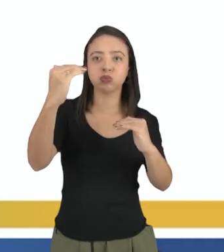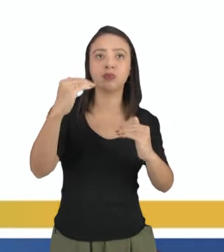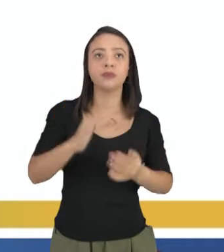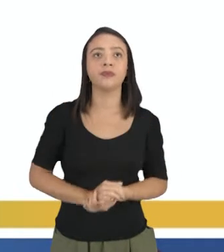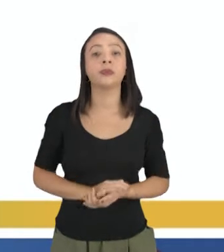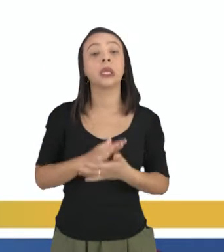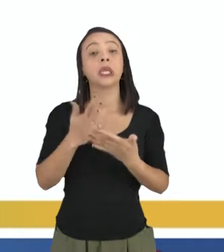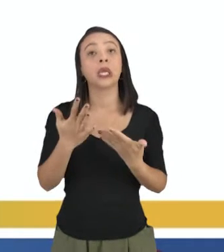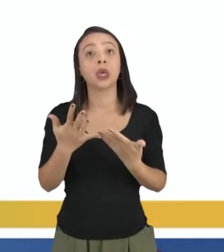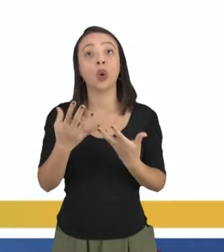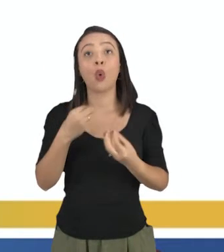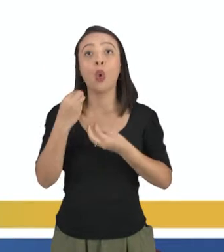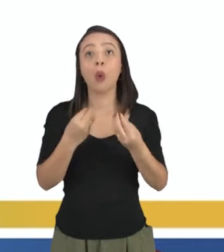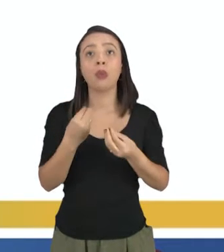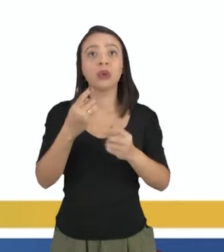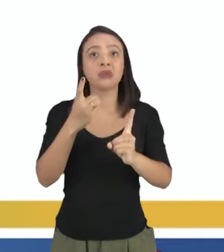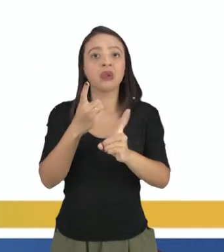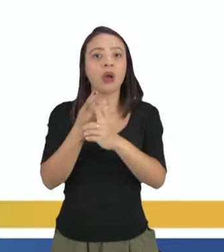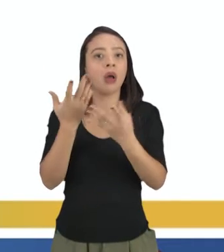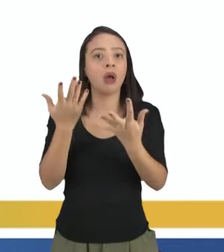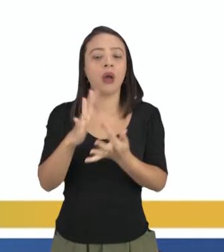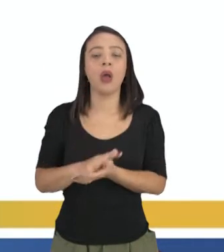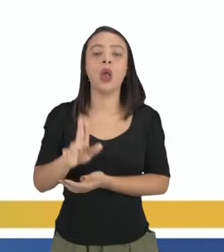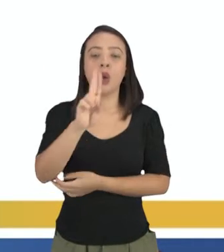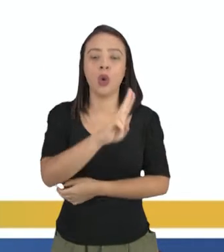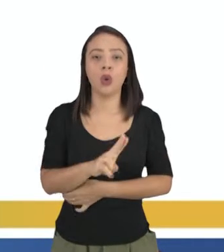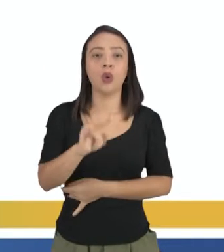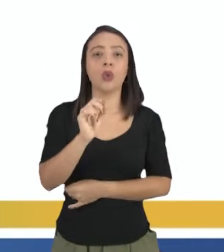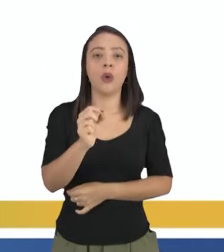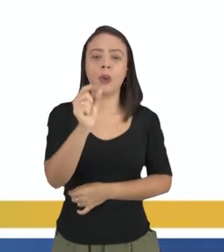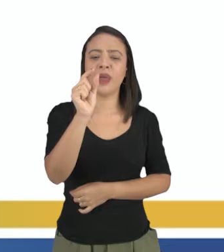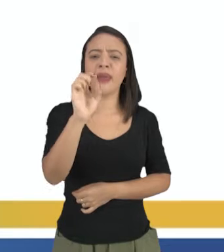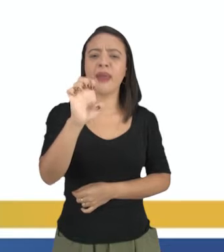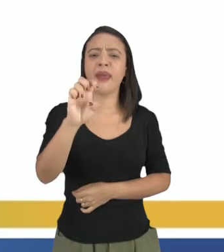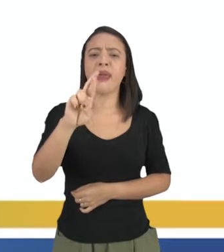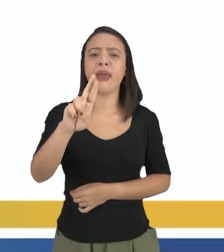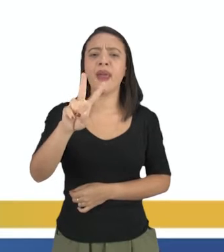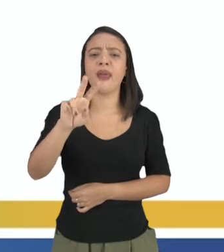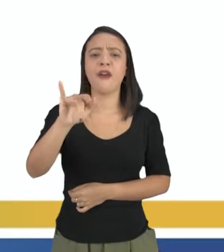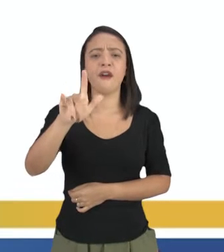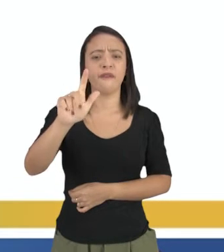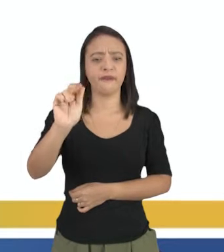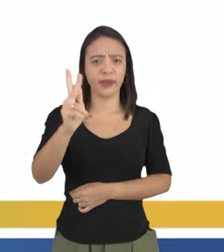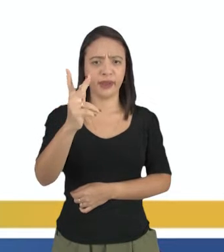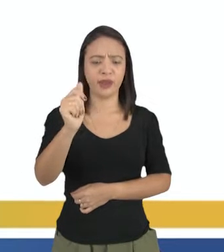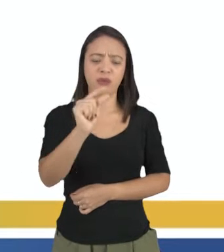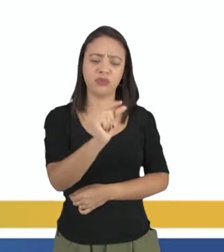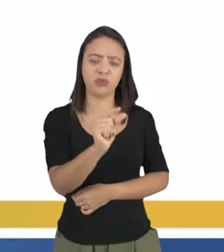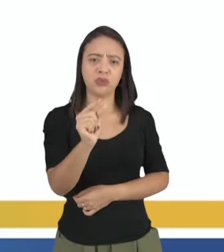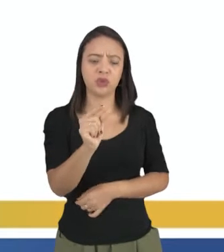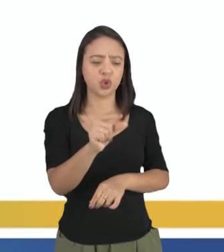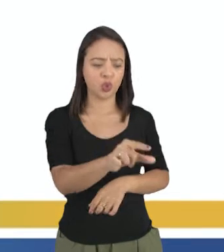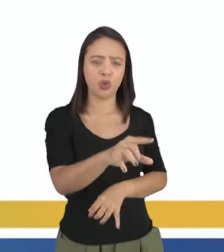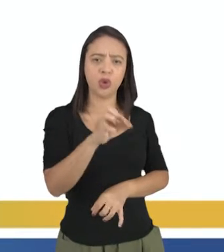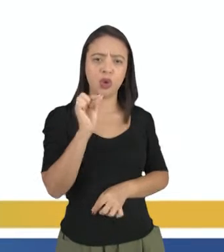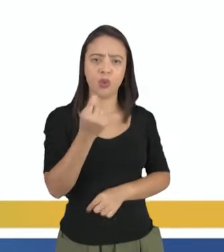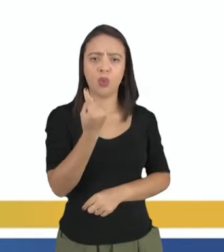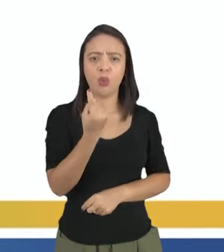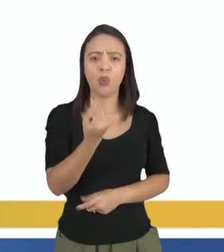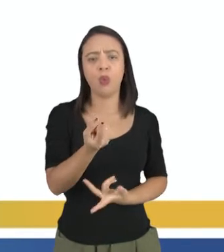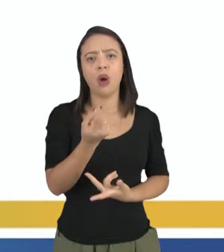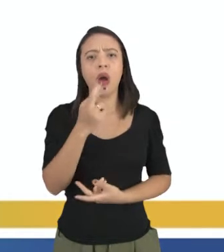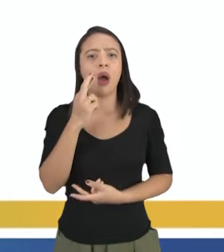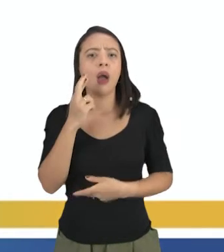Bom, como que o Mendel descobriu isso? Ele utilizou ervilhas, né, e cruzou essas ervilhas. Ele pegou lá uma ervilha de cor